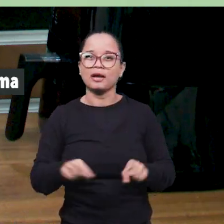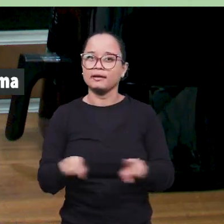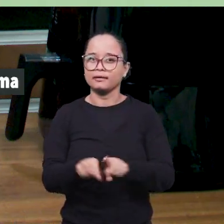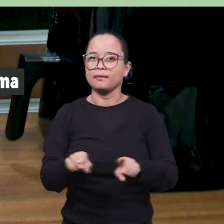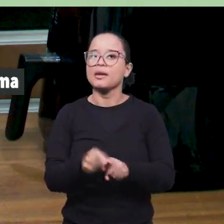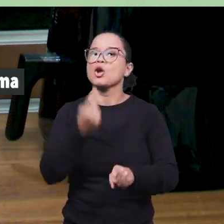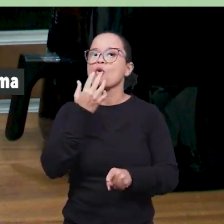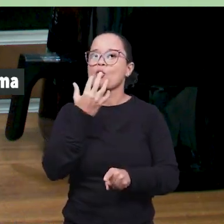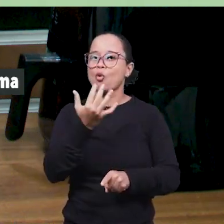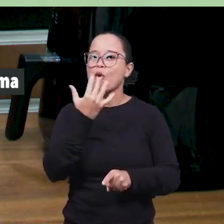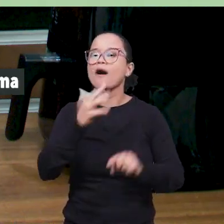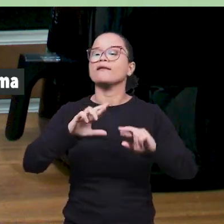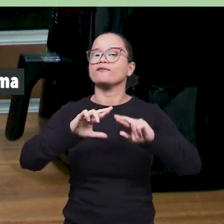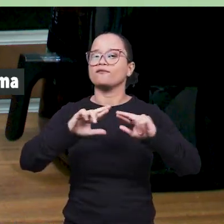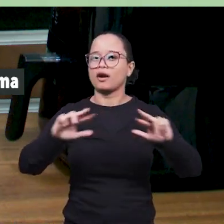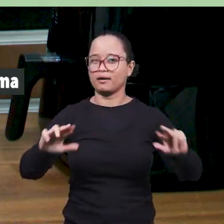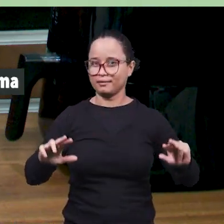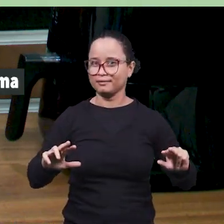colorido desse prato.